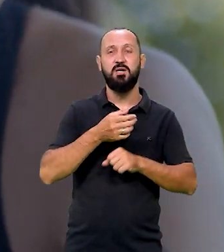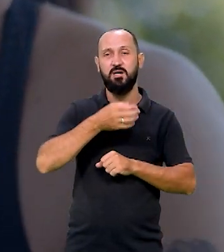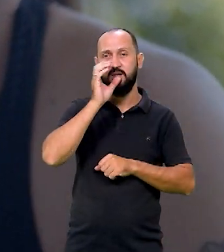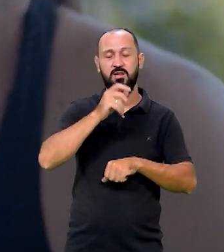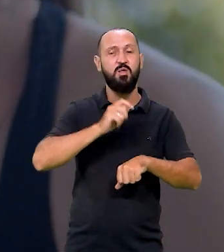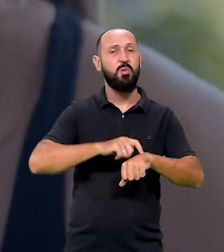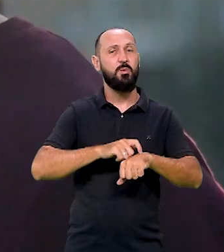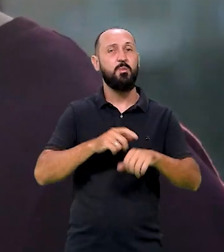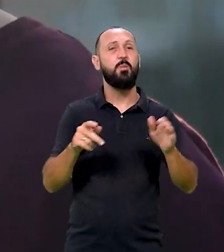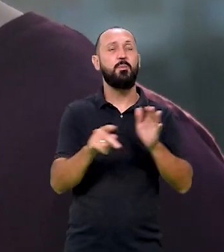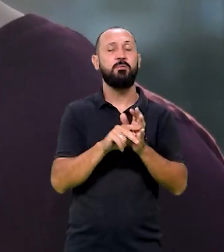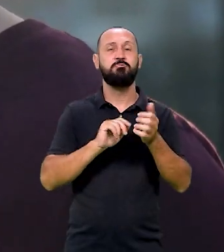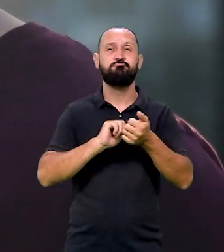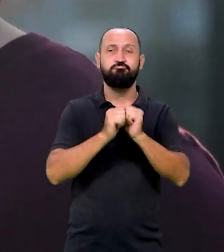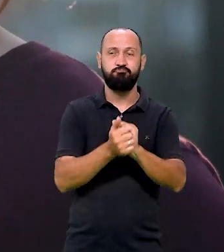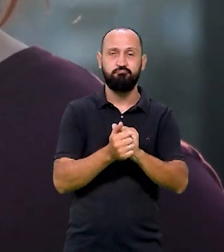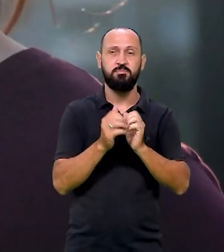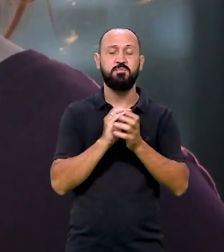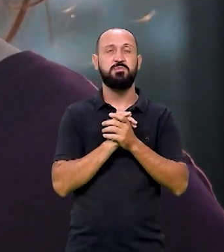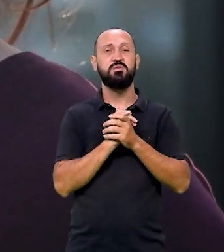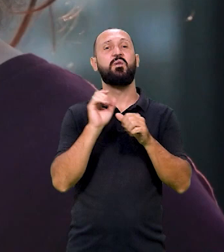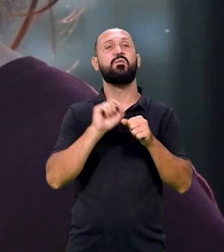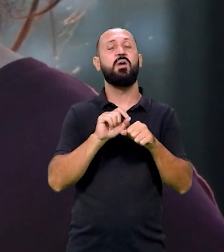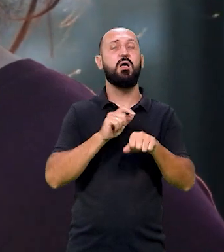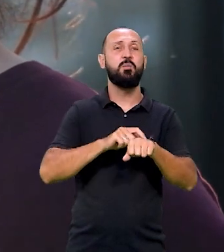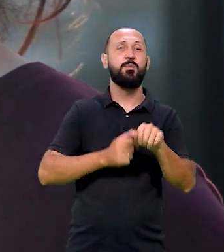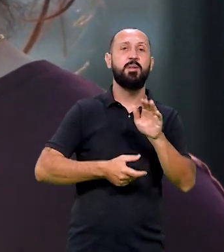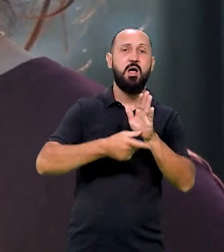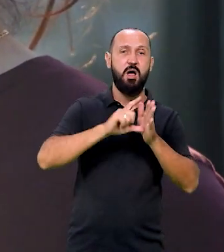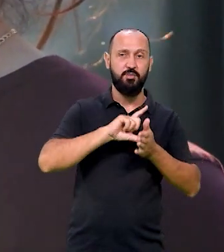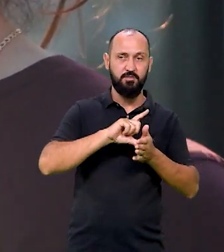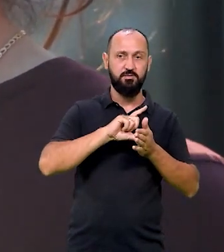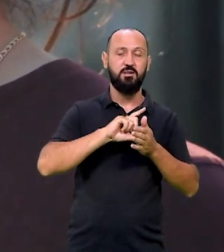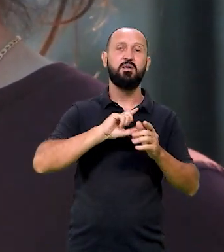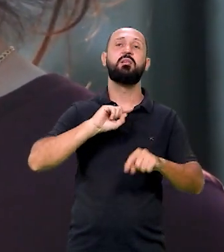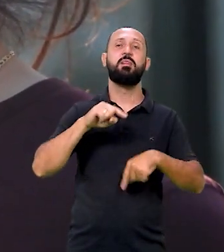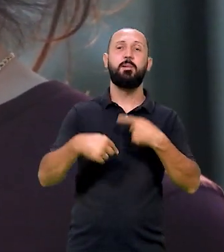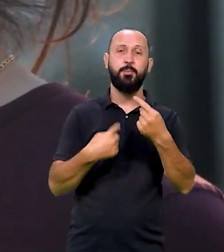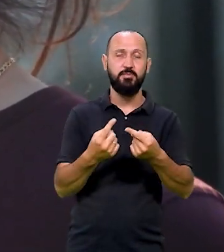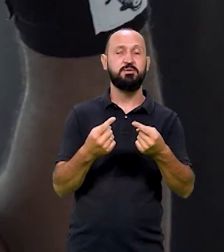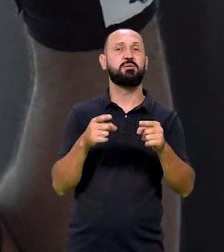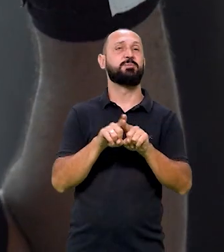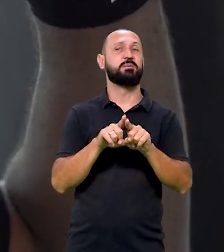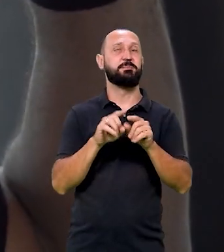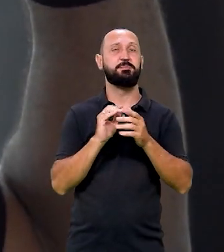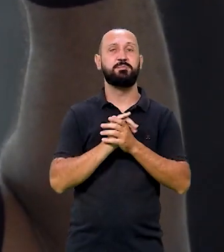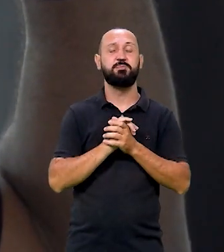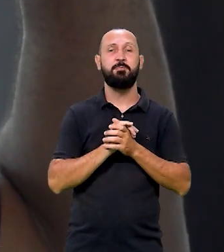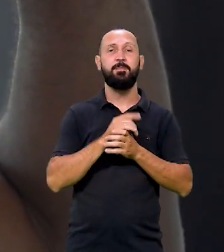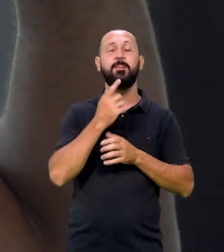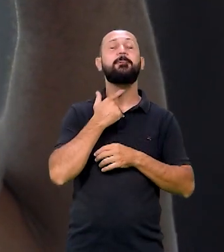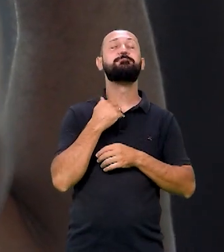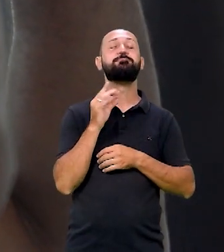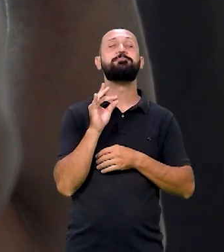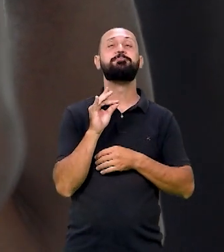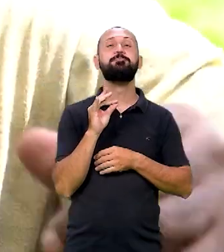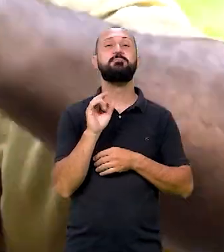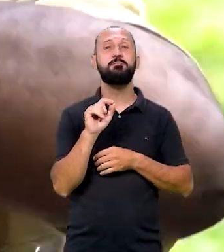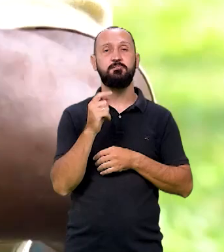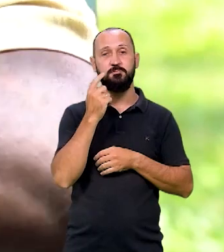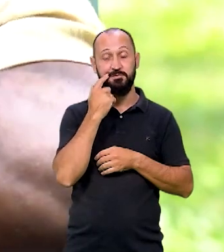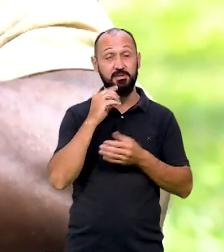deixe para fazer a hidratação só no momento da atividade, faça no período que antecede e após também. A sede,